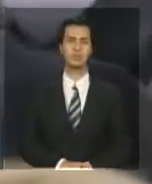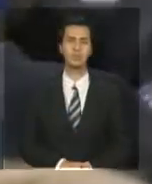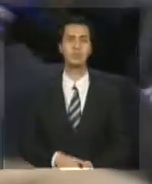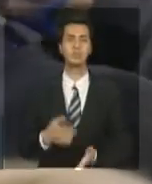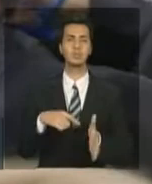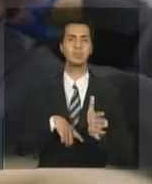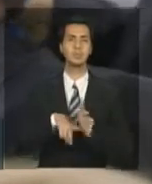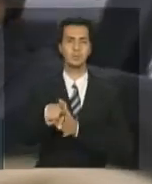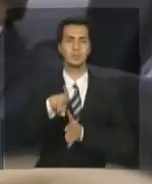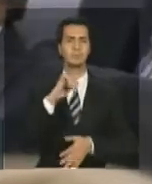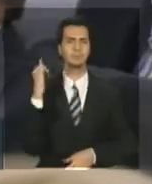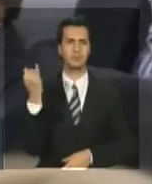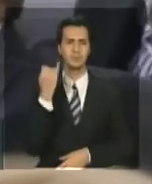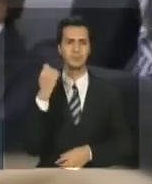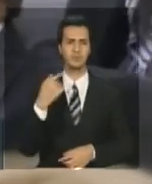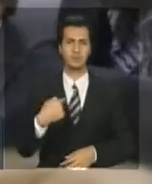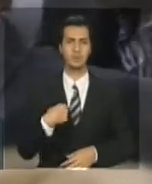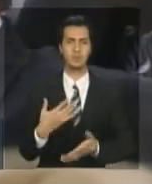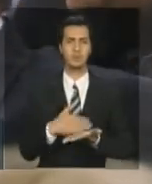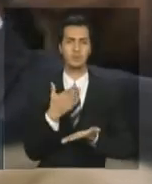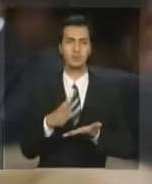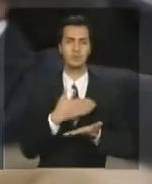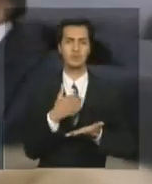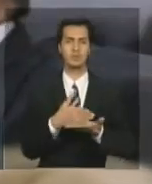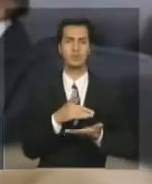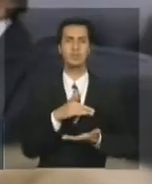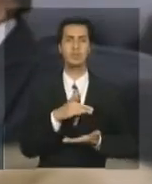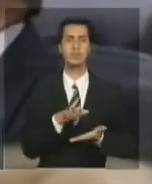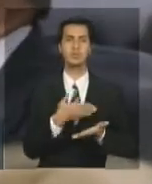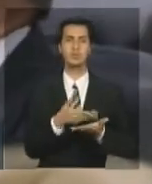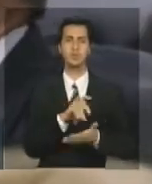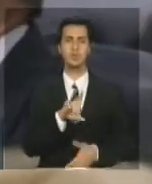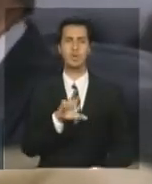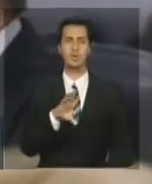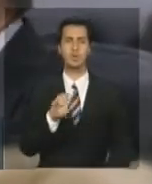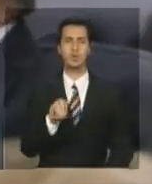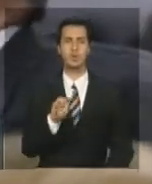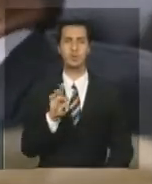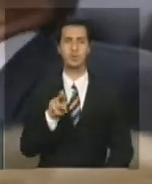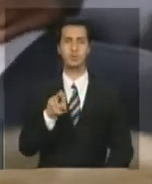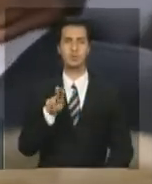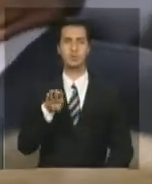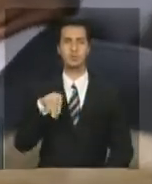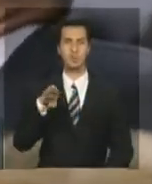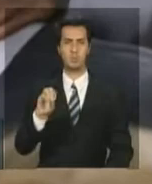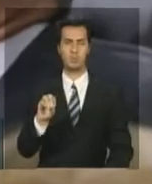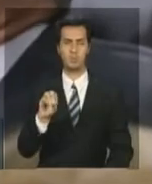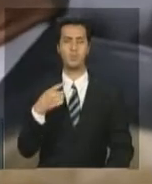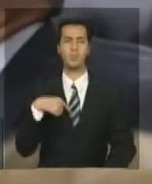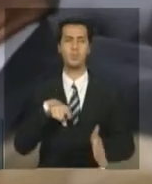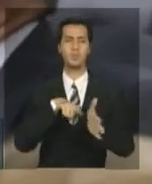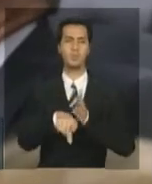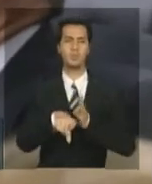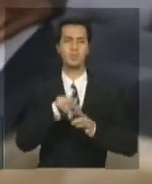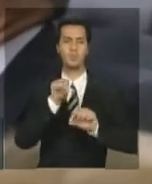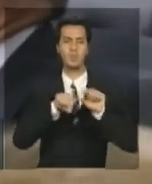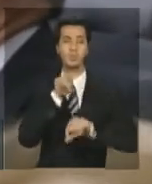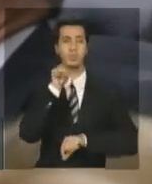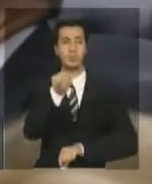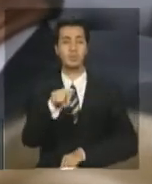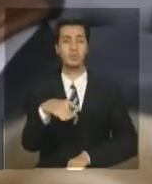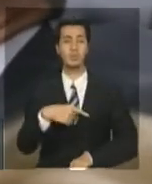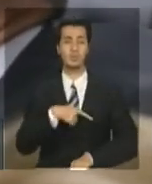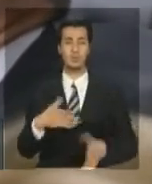uma indagação importante. Eu sou da revista e TV Ecoturismo e a minha questão é bem pontual. A senhora assume, presidente